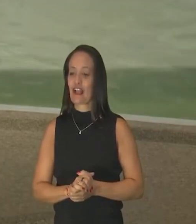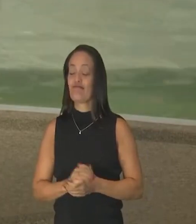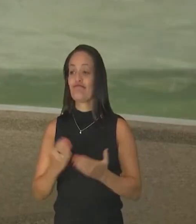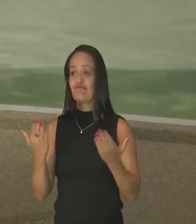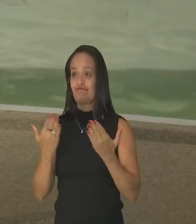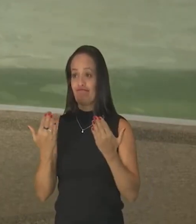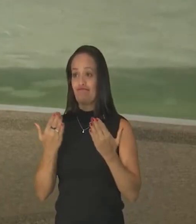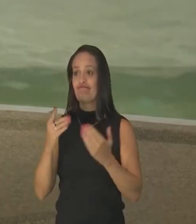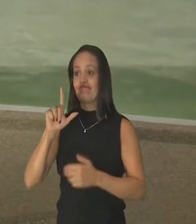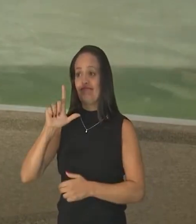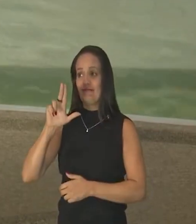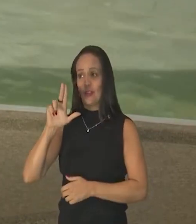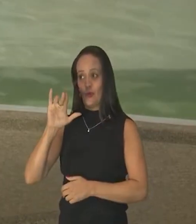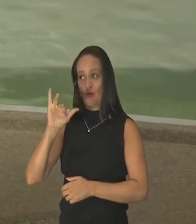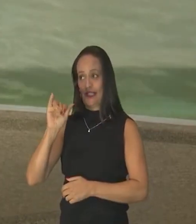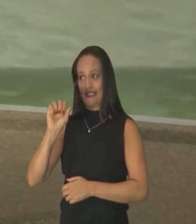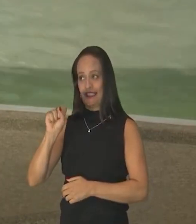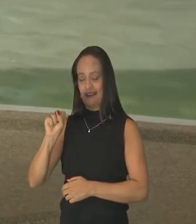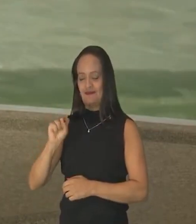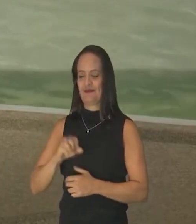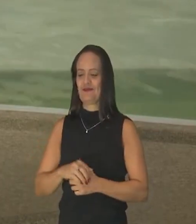Estamos recebendo Lucas,